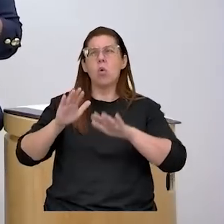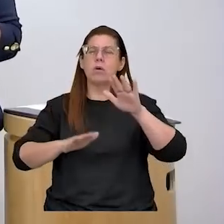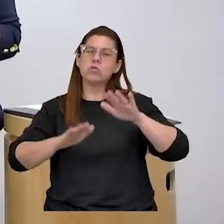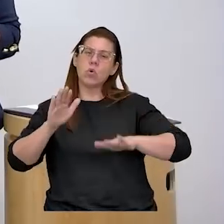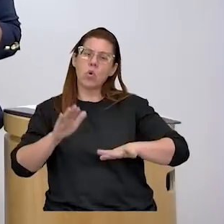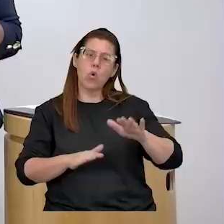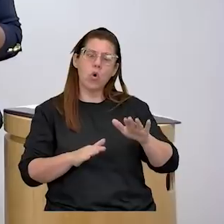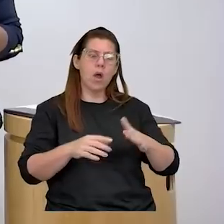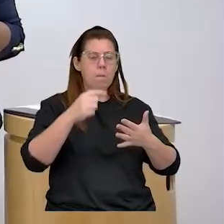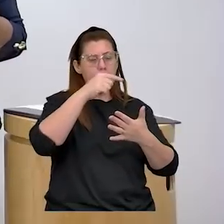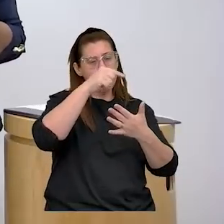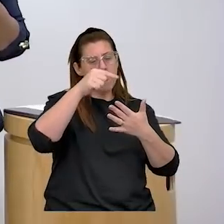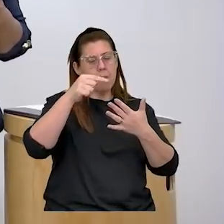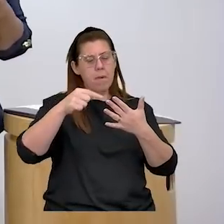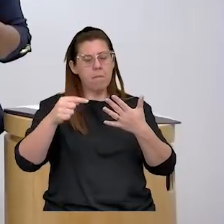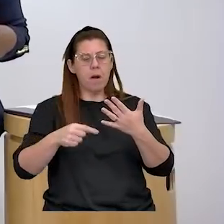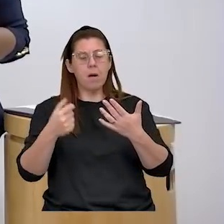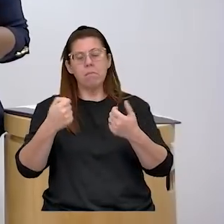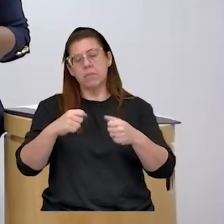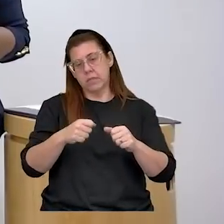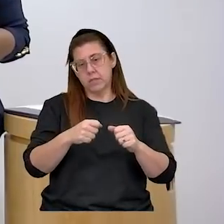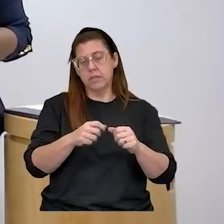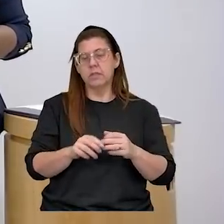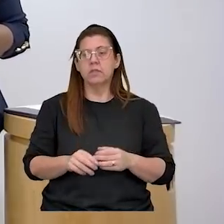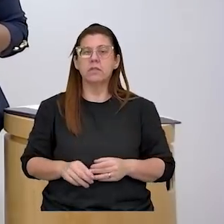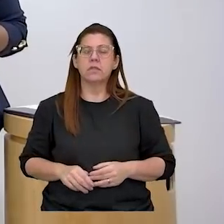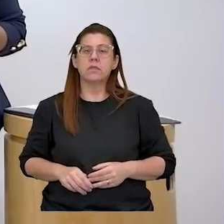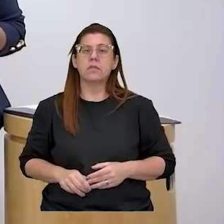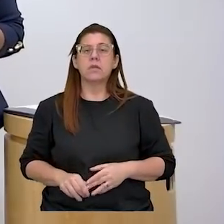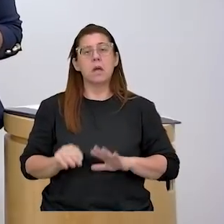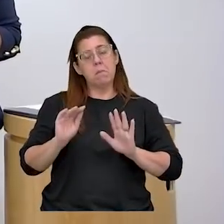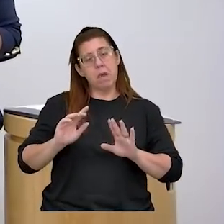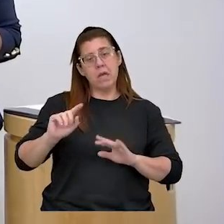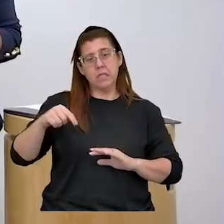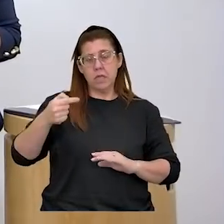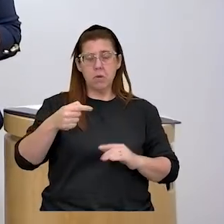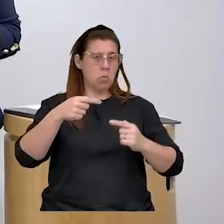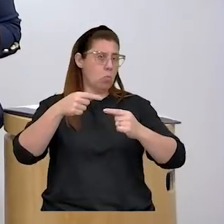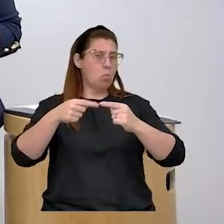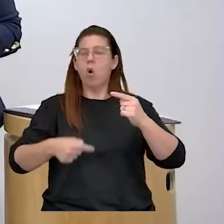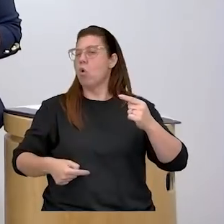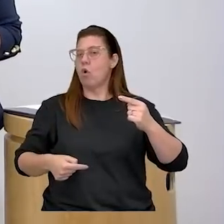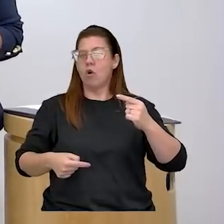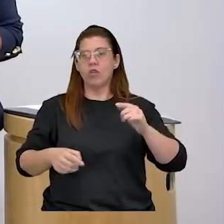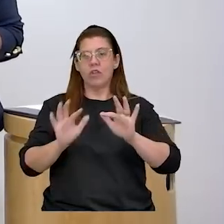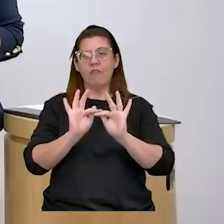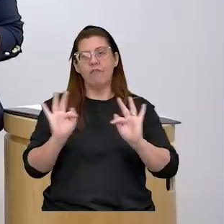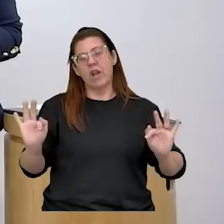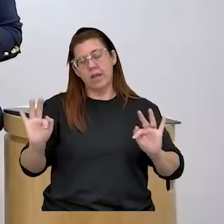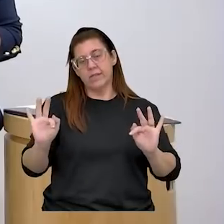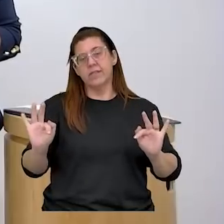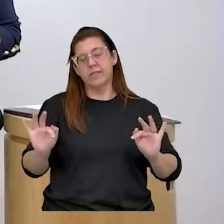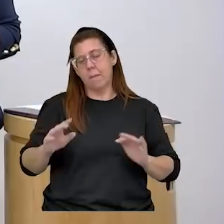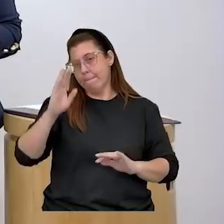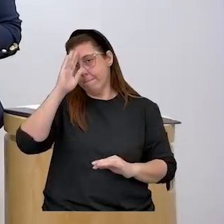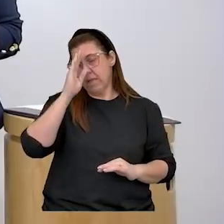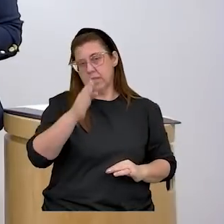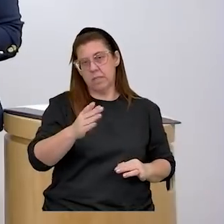situações, alguns elementos que precisavam ou precisam na cidade, mas depois ela discordou da frase ou da oração